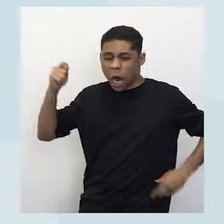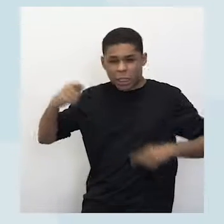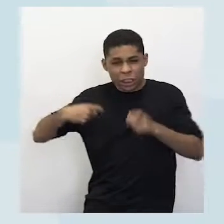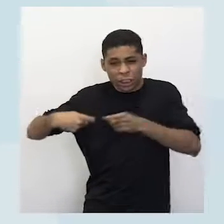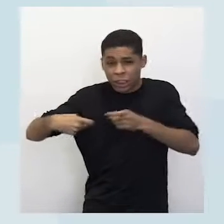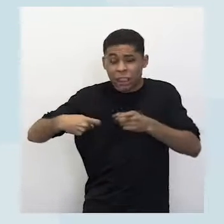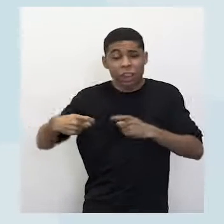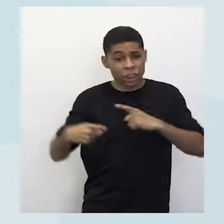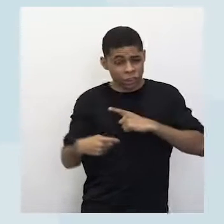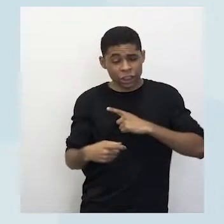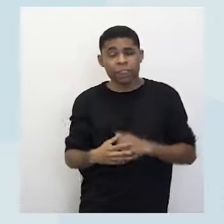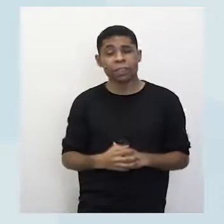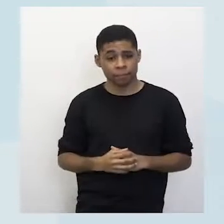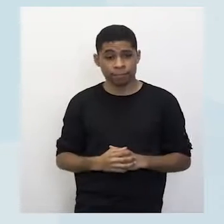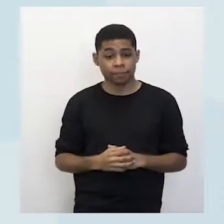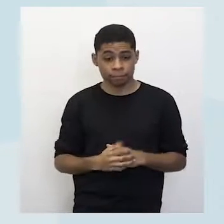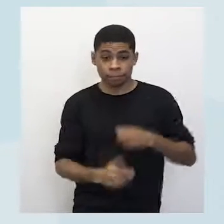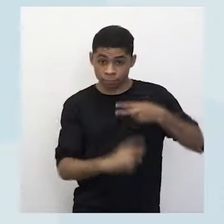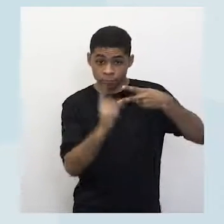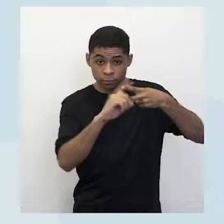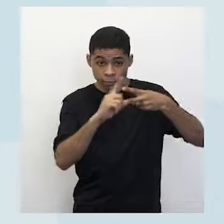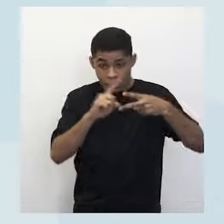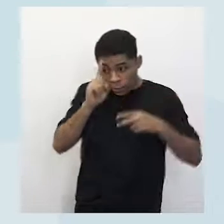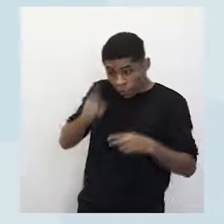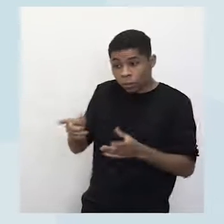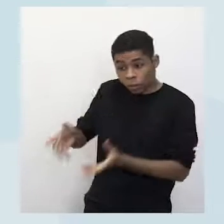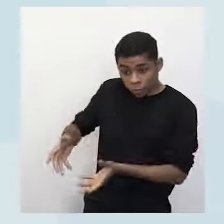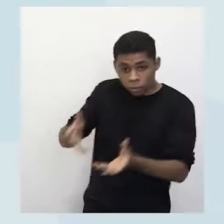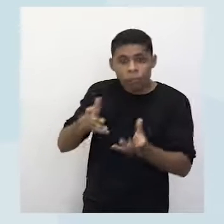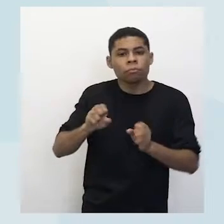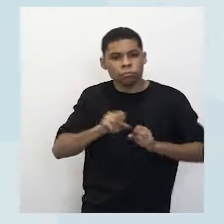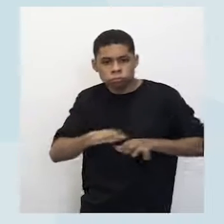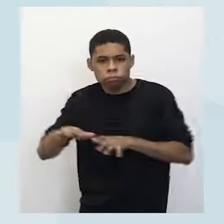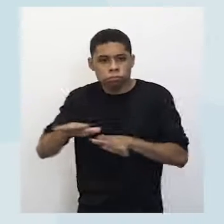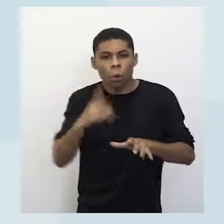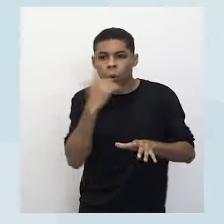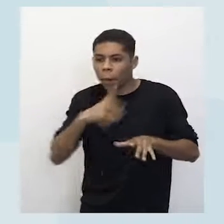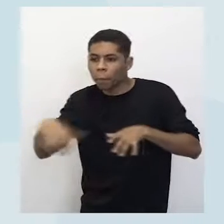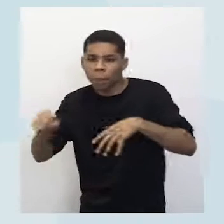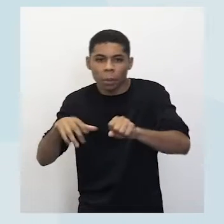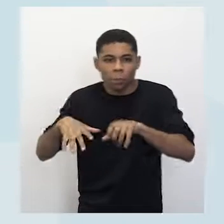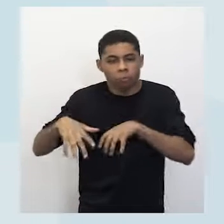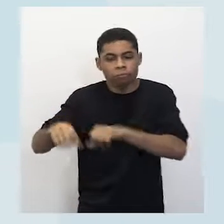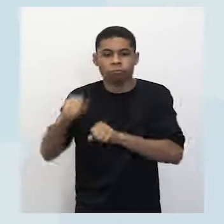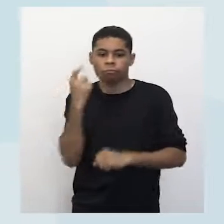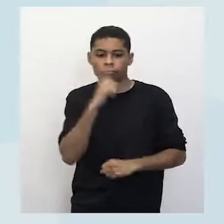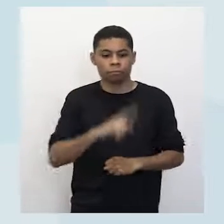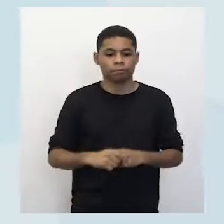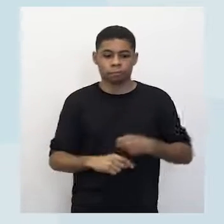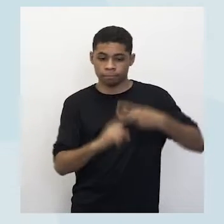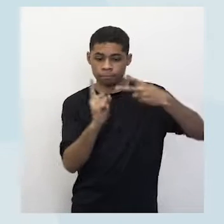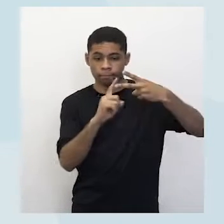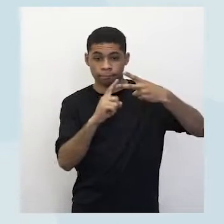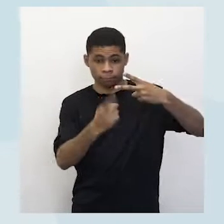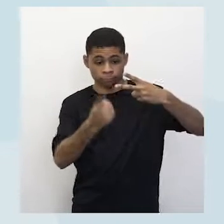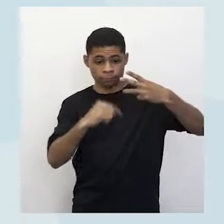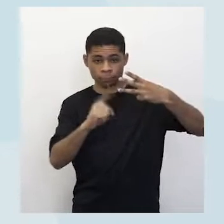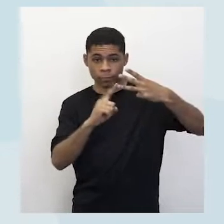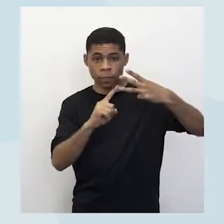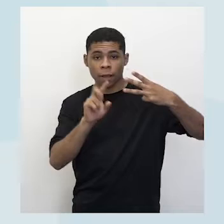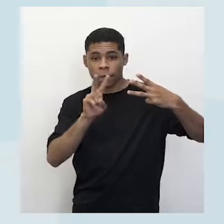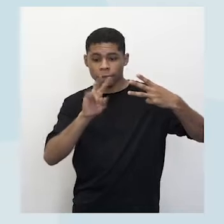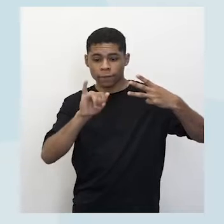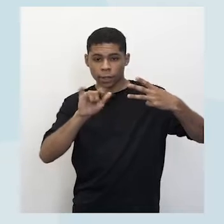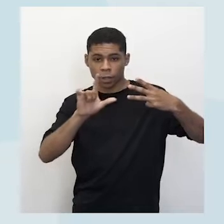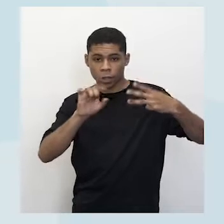que esses senhores feudais se estabelecessem, se consolidassem nos seus territórios. Abaixo aí nós temos os vilões,